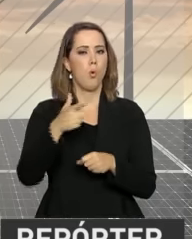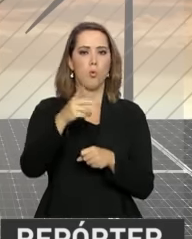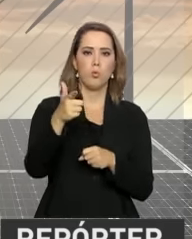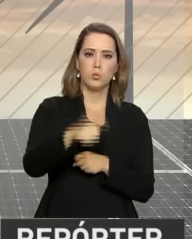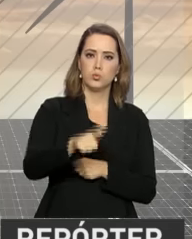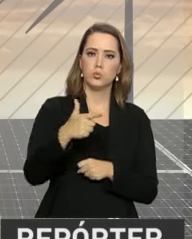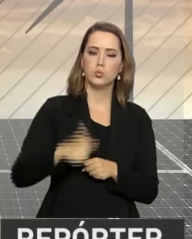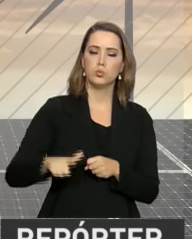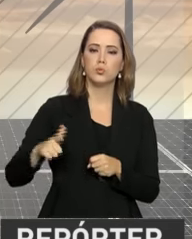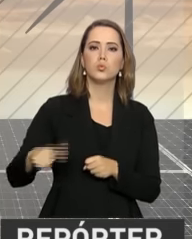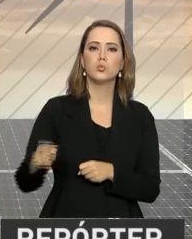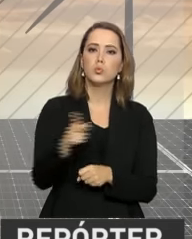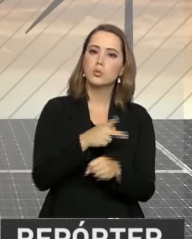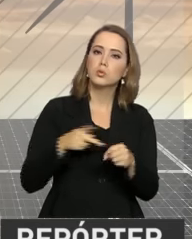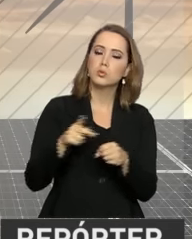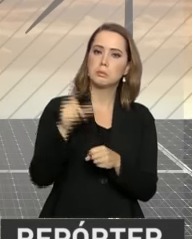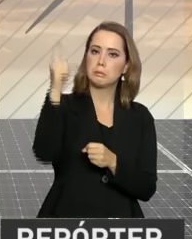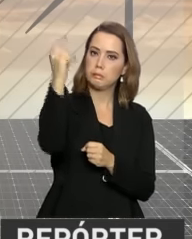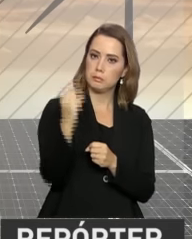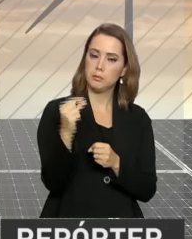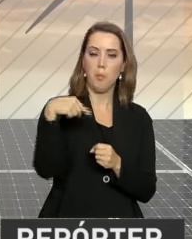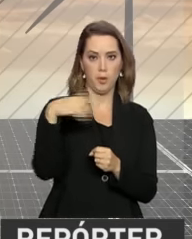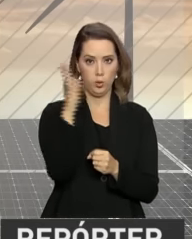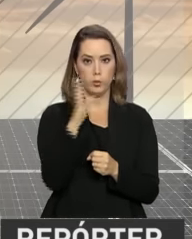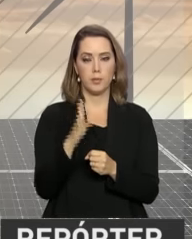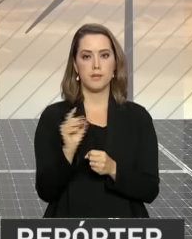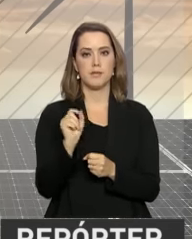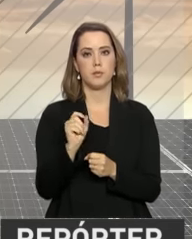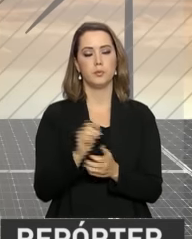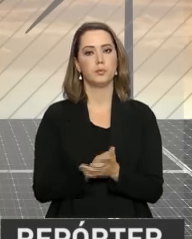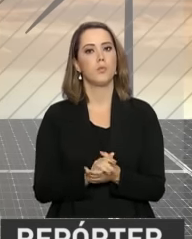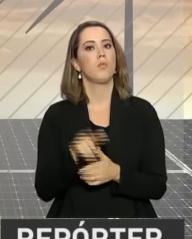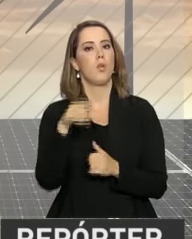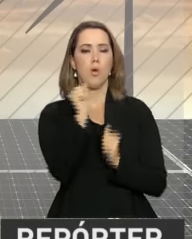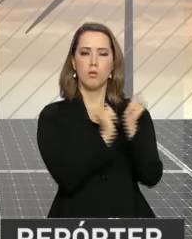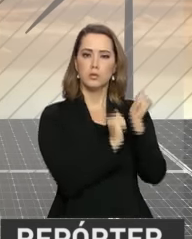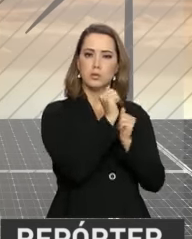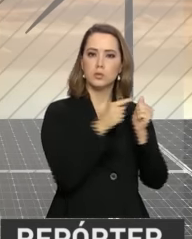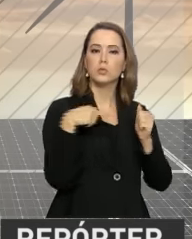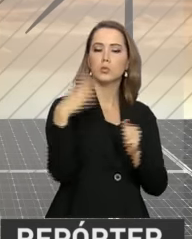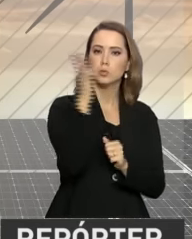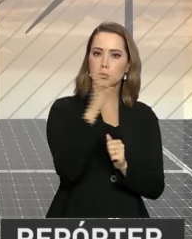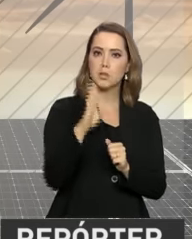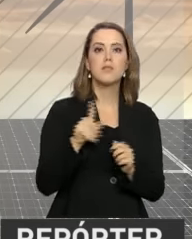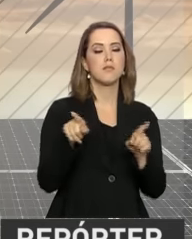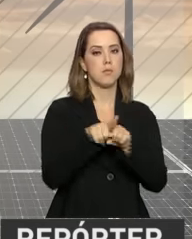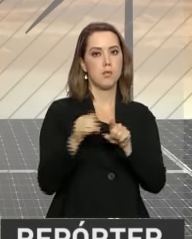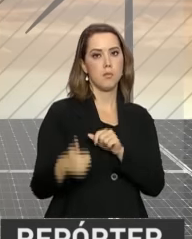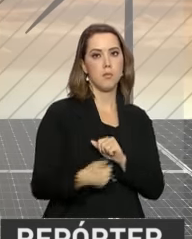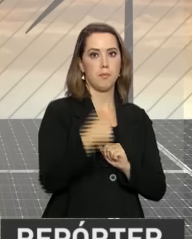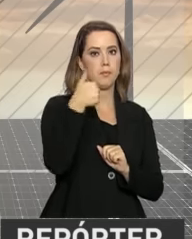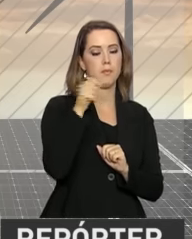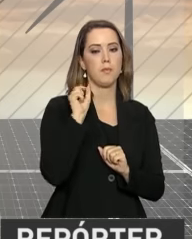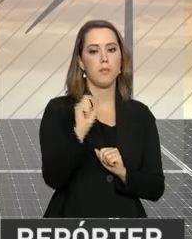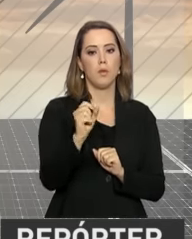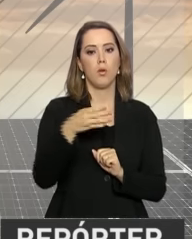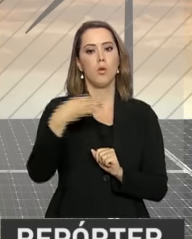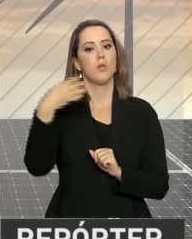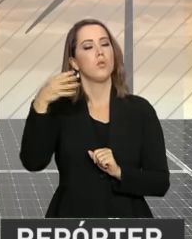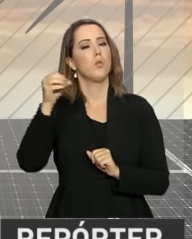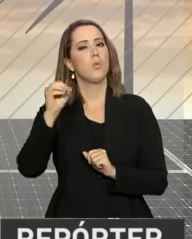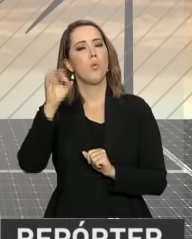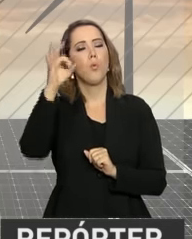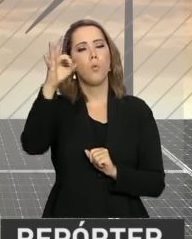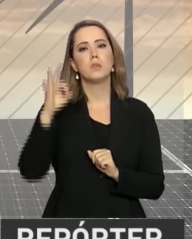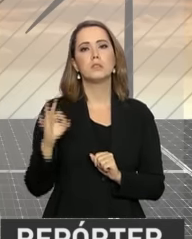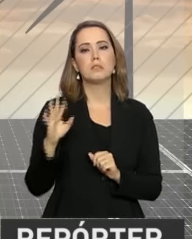por. na indústria o Brasil também se destaca quase 40% da energia que movimenta a indústria